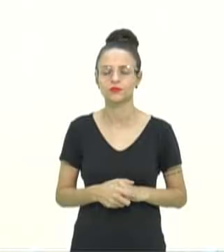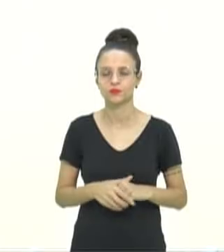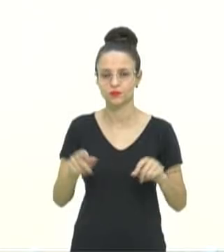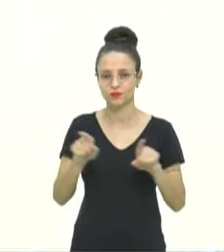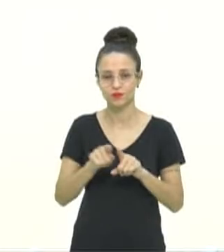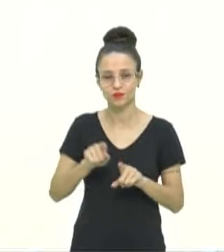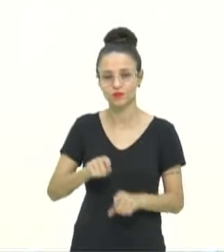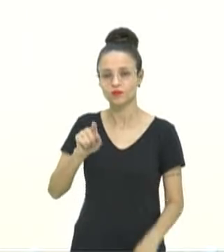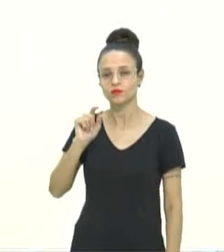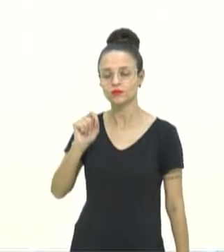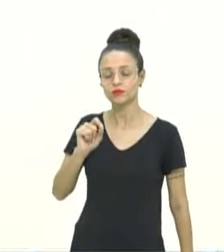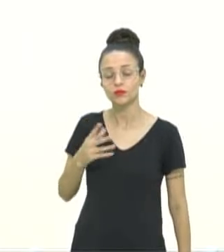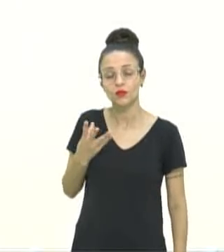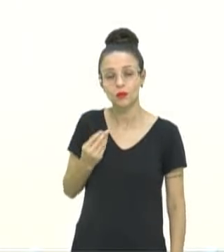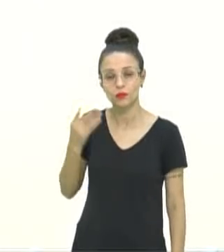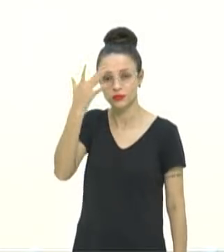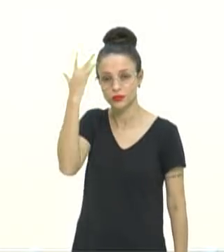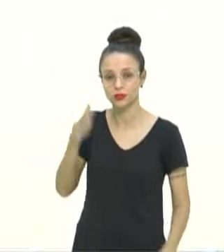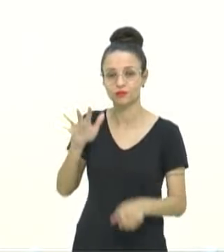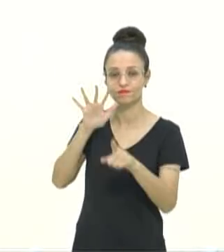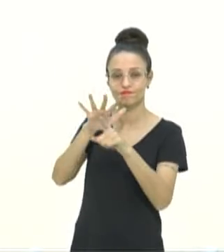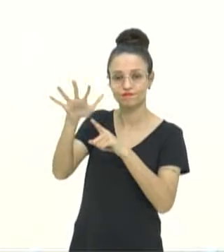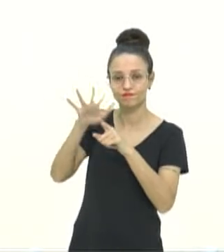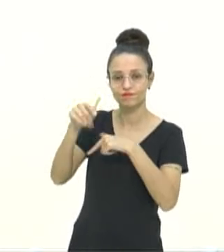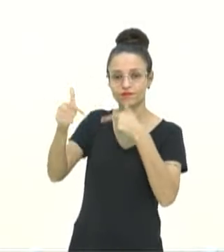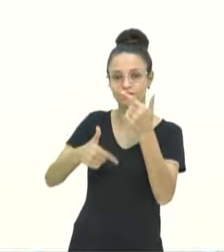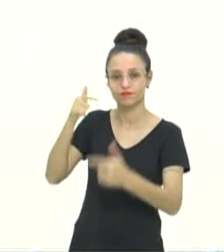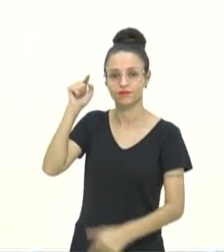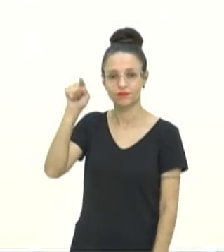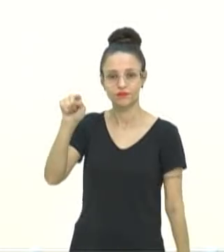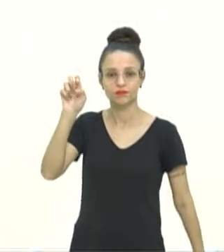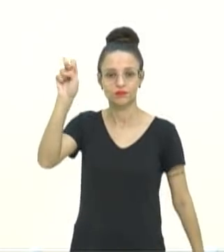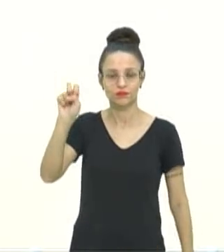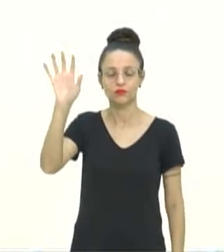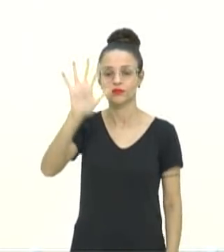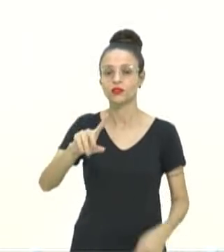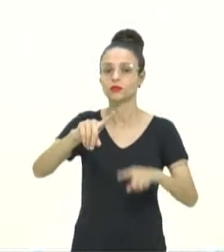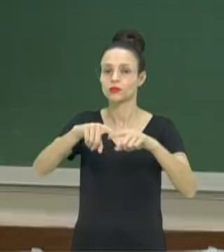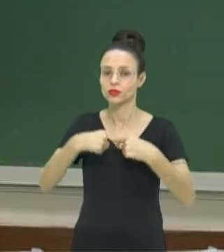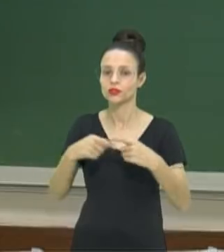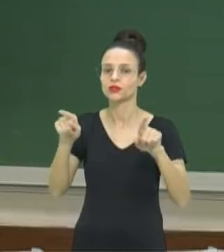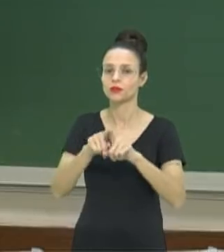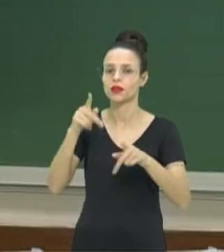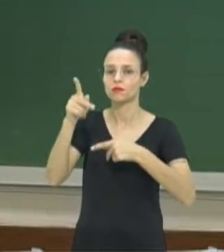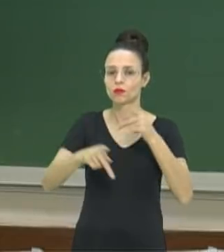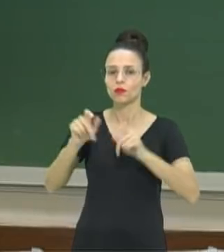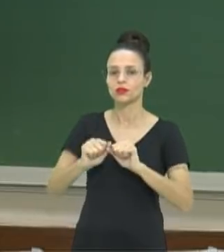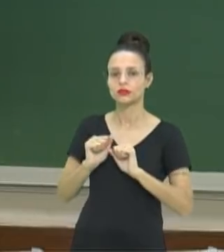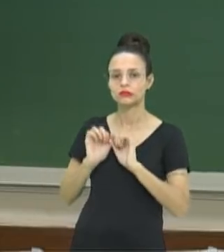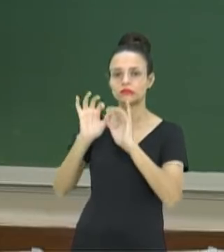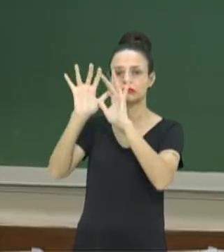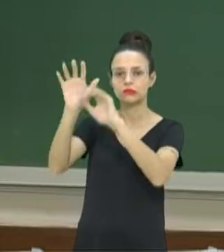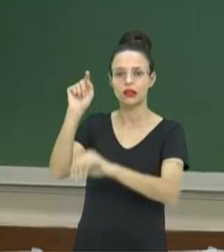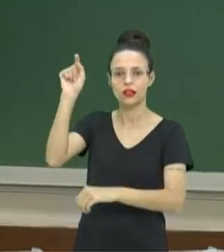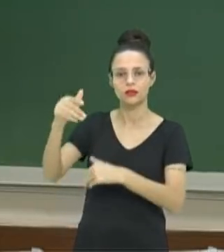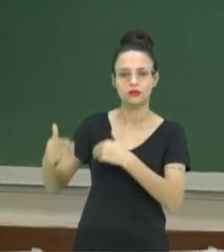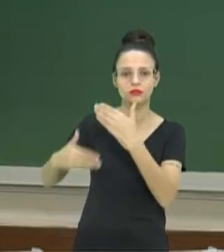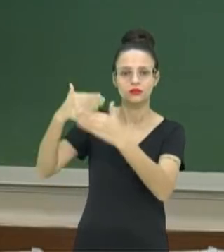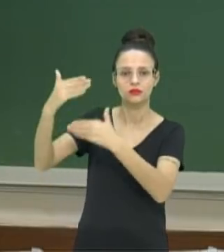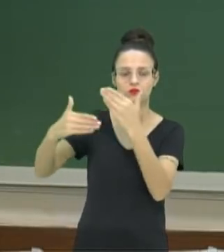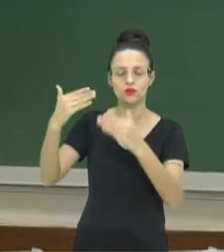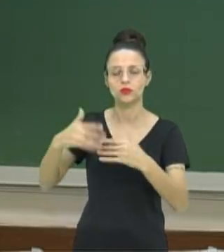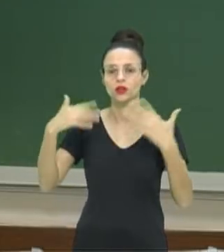atraindo muitos trabalhadores para essa região. Por isso também a concentração populacional e o desenvolvimento